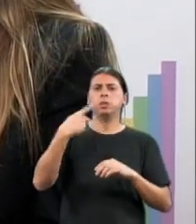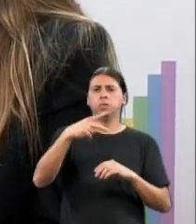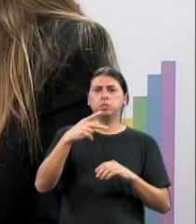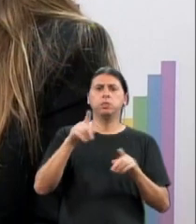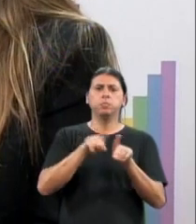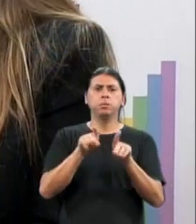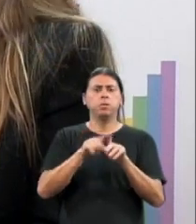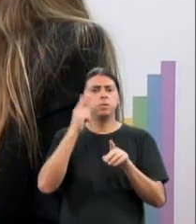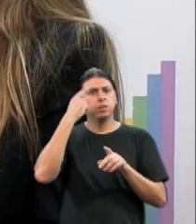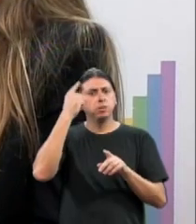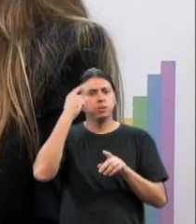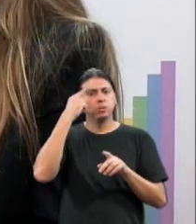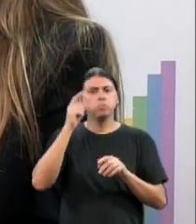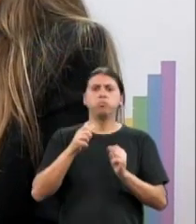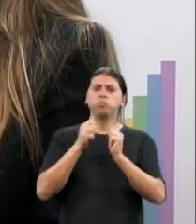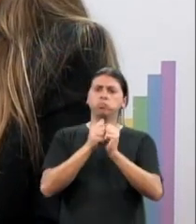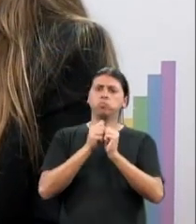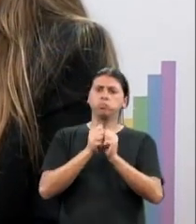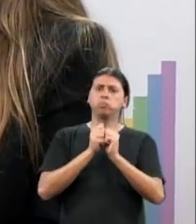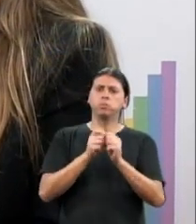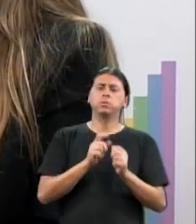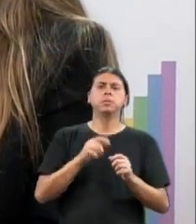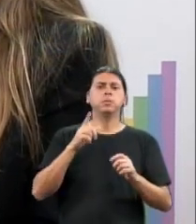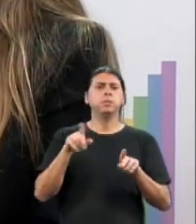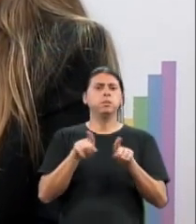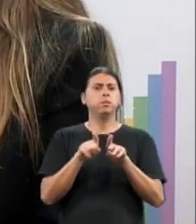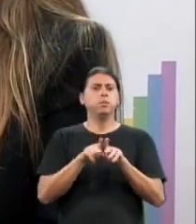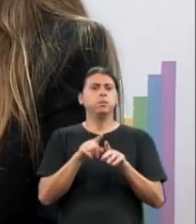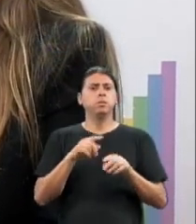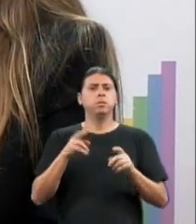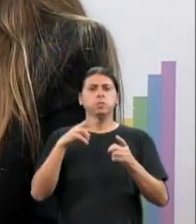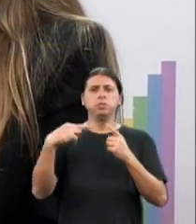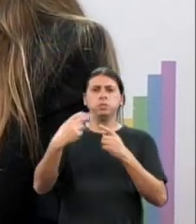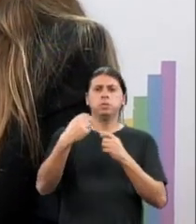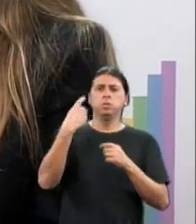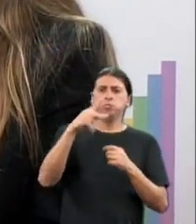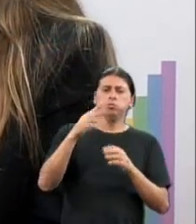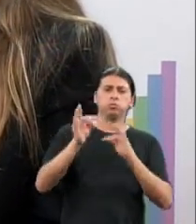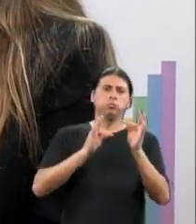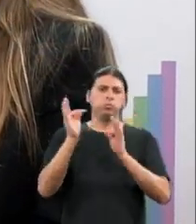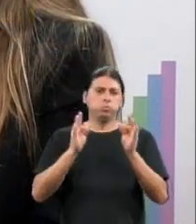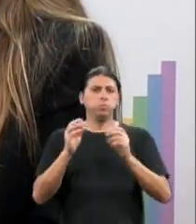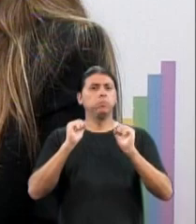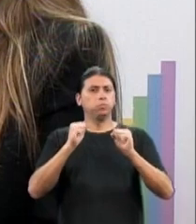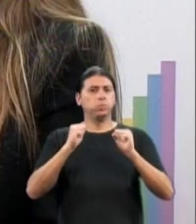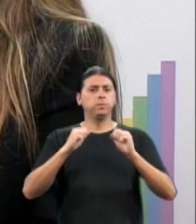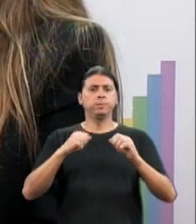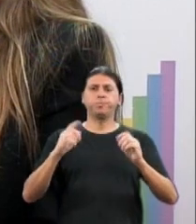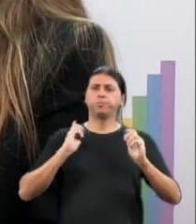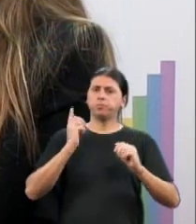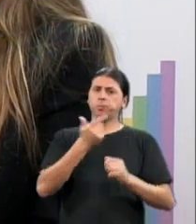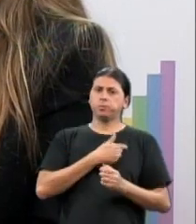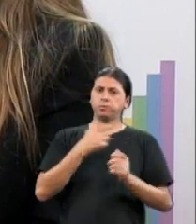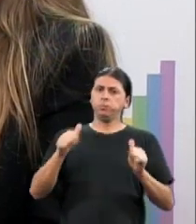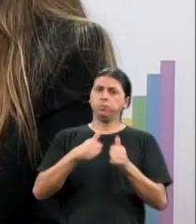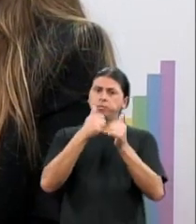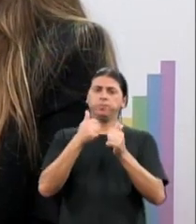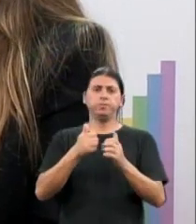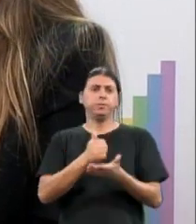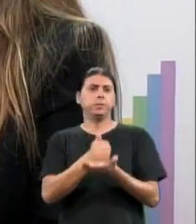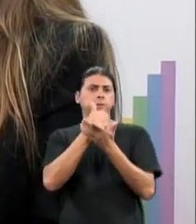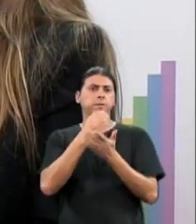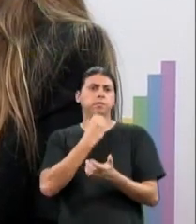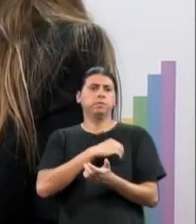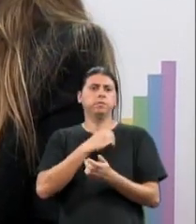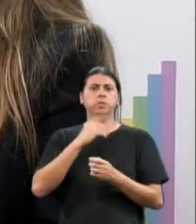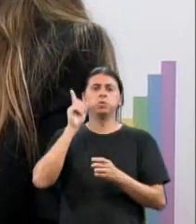nós pensamos junto com ele, ao ponto de que as tecnologias podem nos qualificar e melhorar o nosso cotidiano para